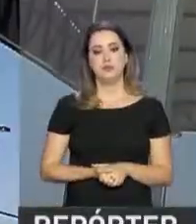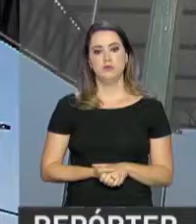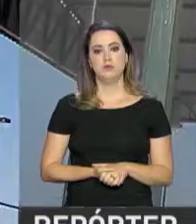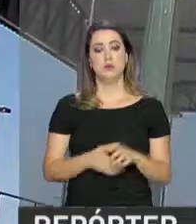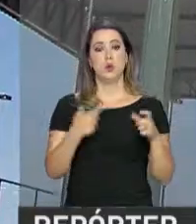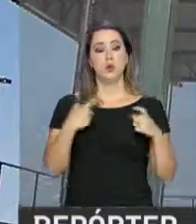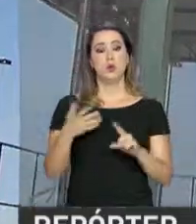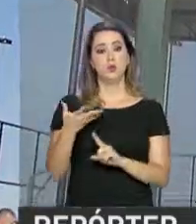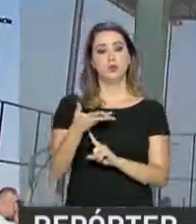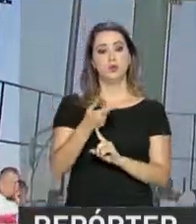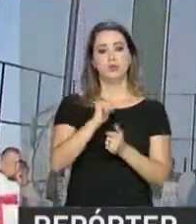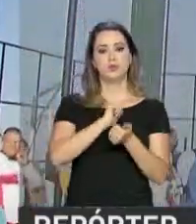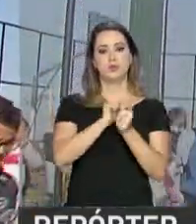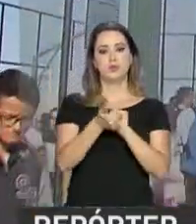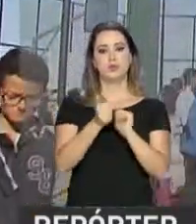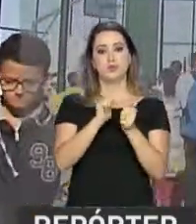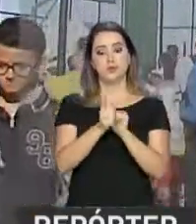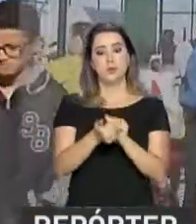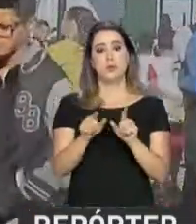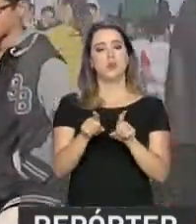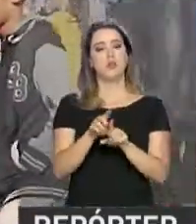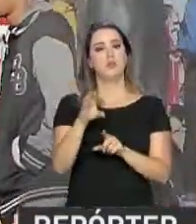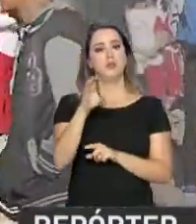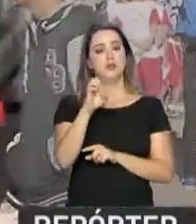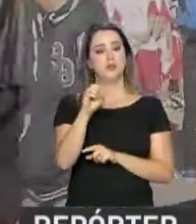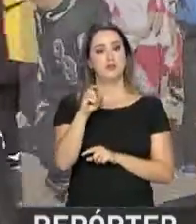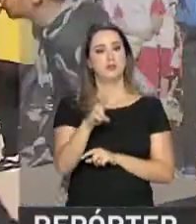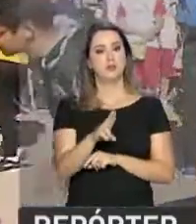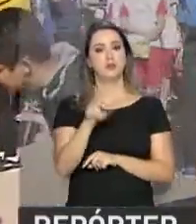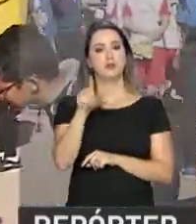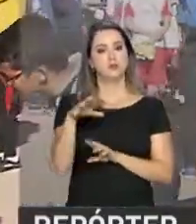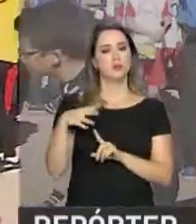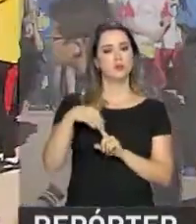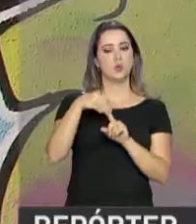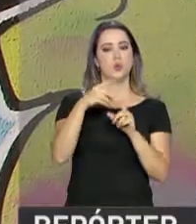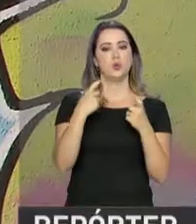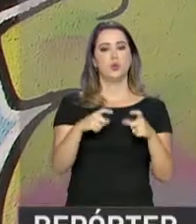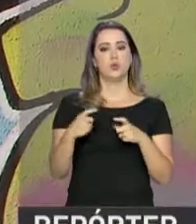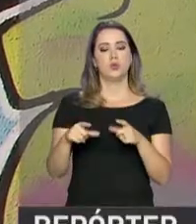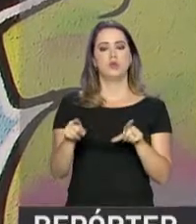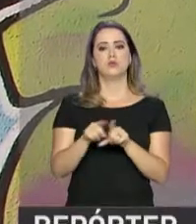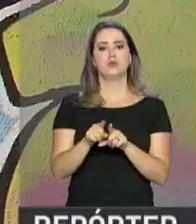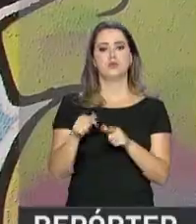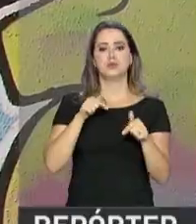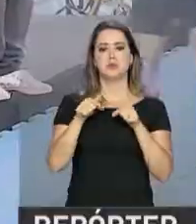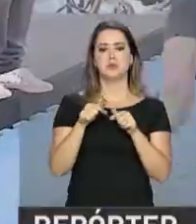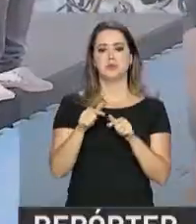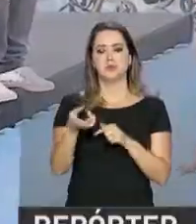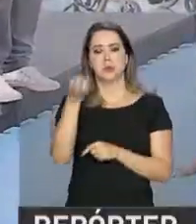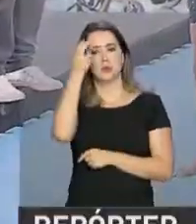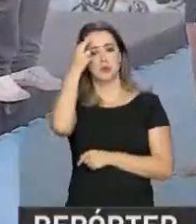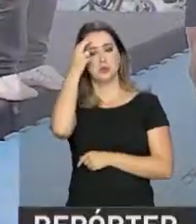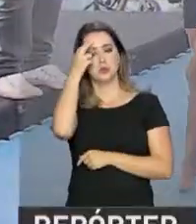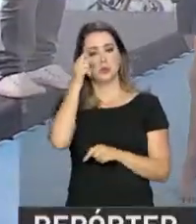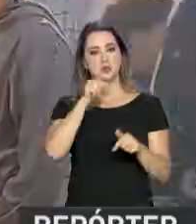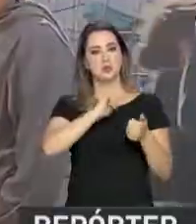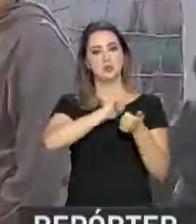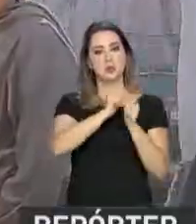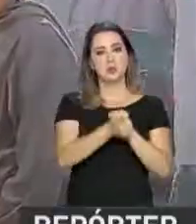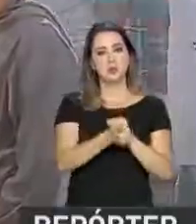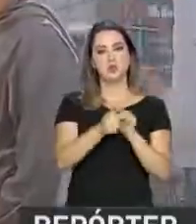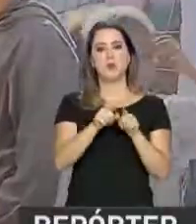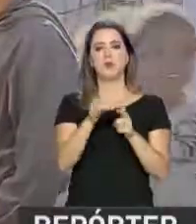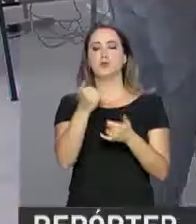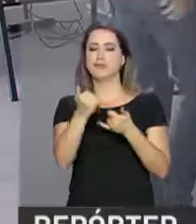Centros de Artes e Esportes Unificados, CEUs, integram no mesmo espaço ações culturais, práticas esportivas e